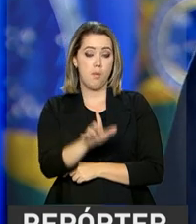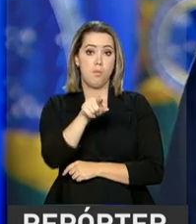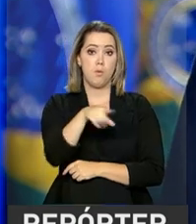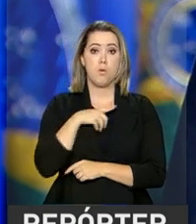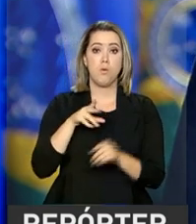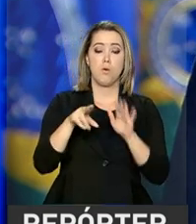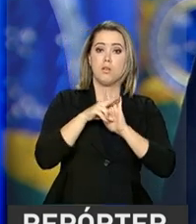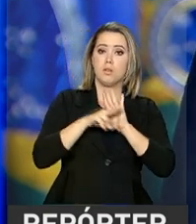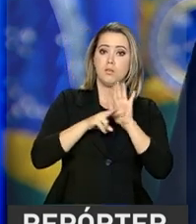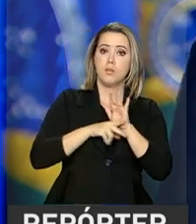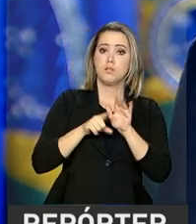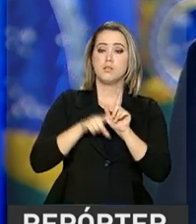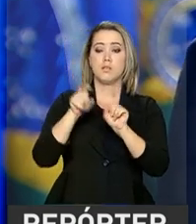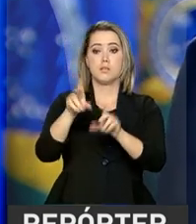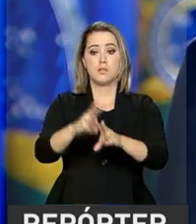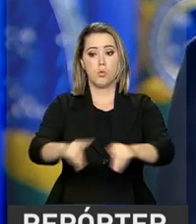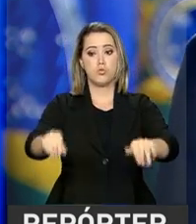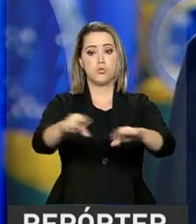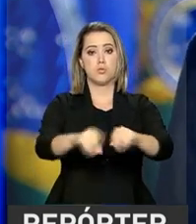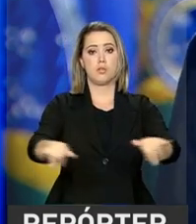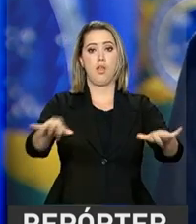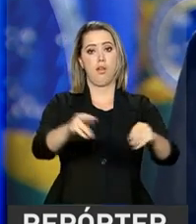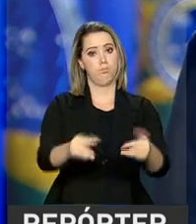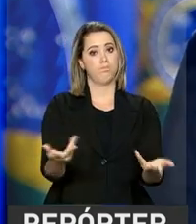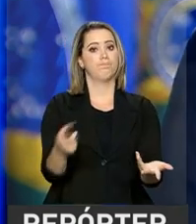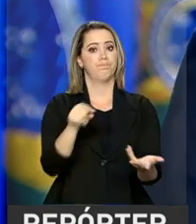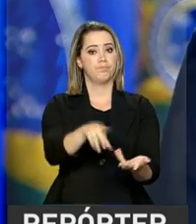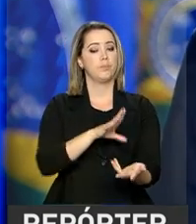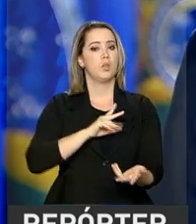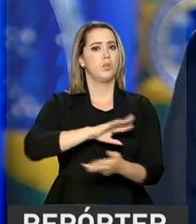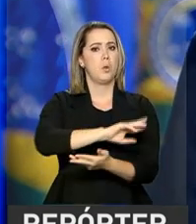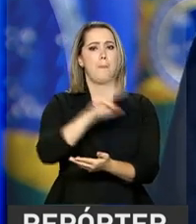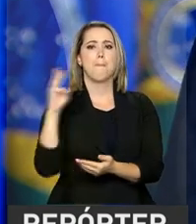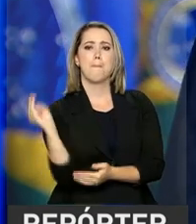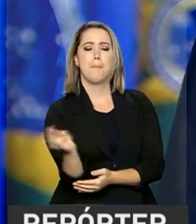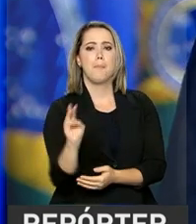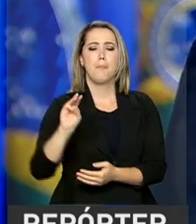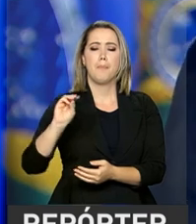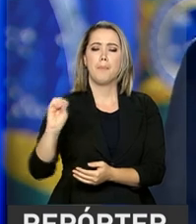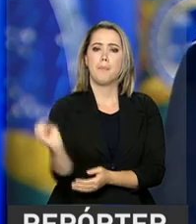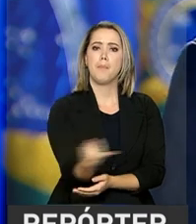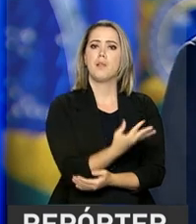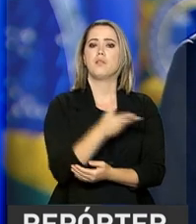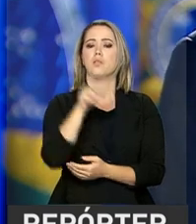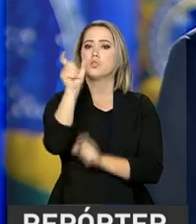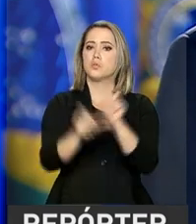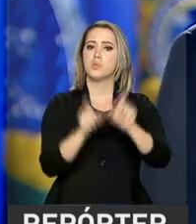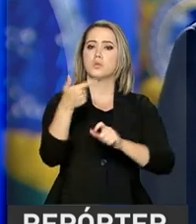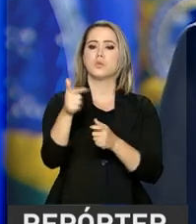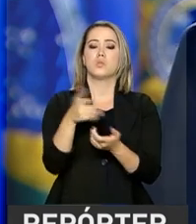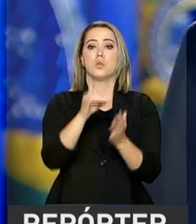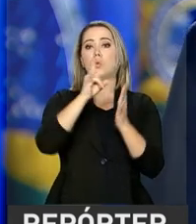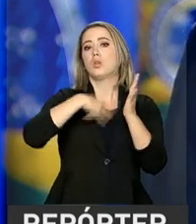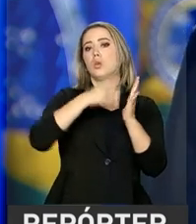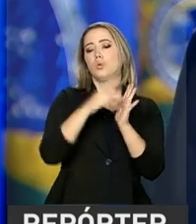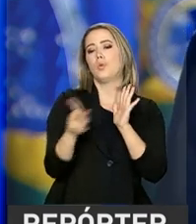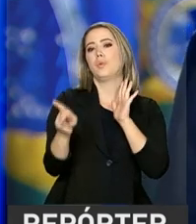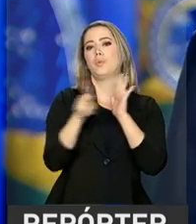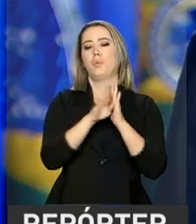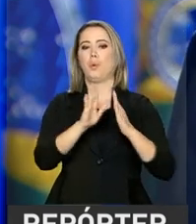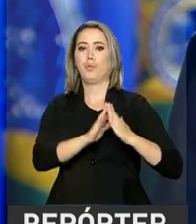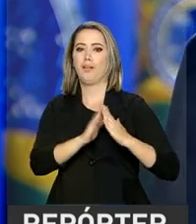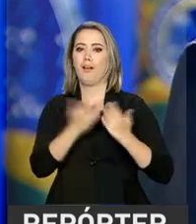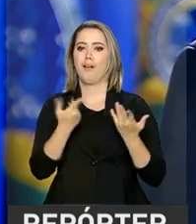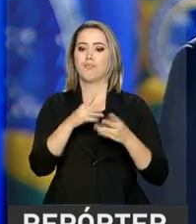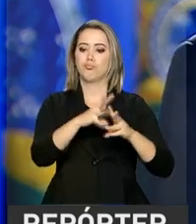regularização fundiária. Há milhões de brasileiros que vivem sem a posse legal de sua casa ou de seu pequeno lote de